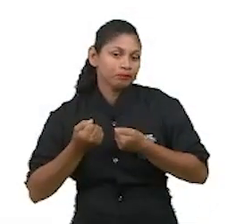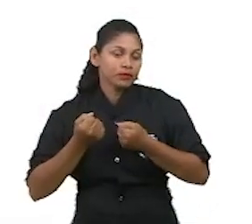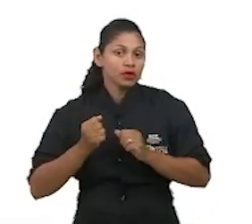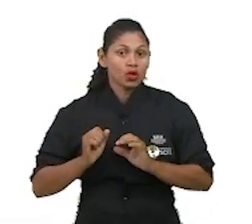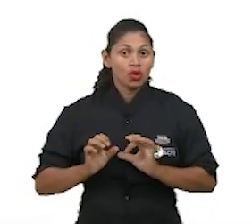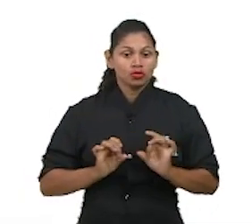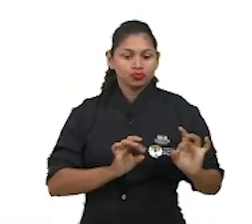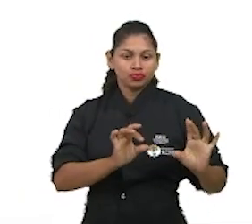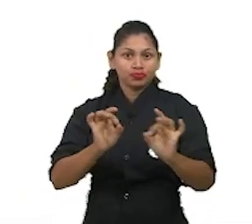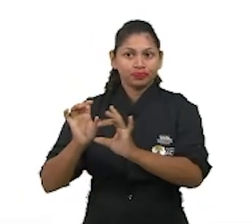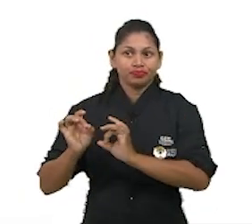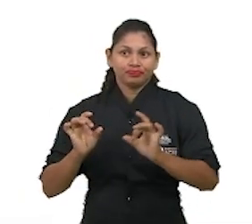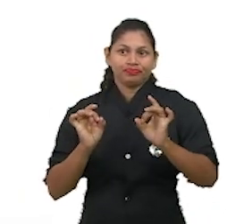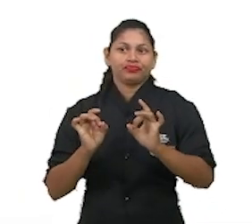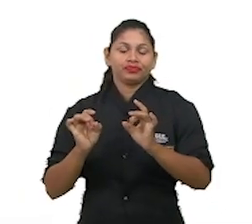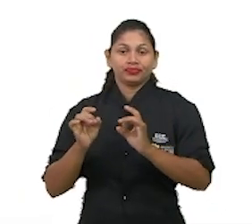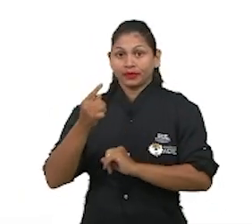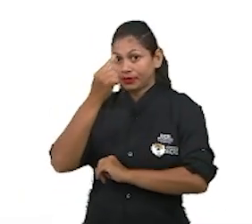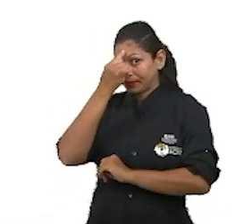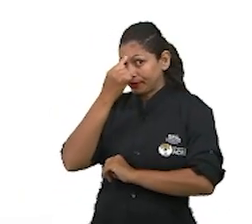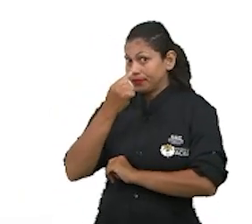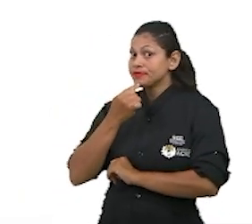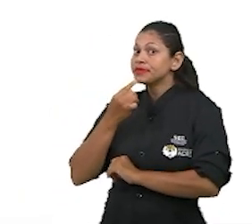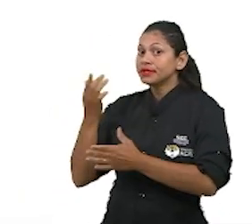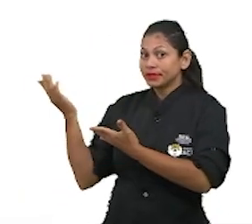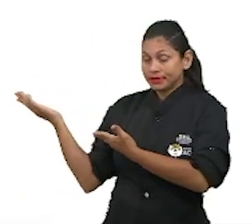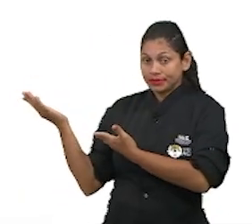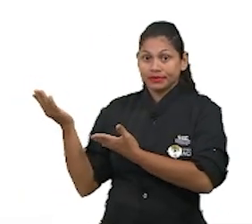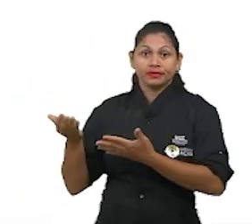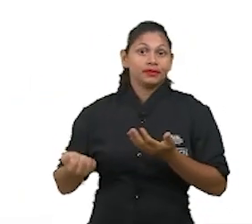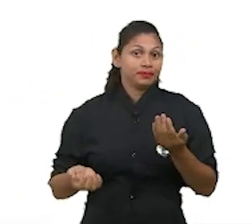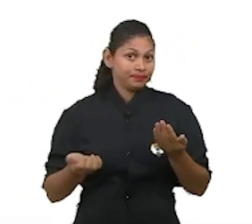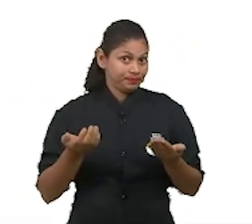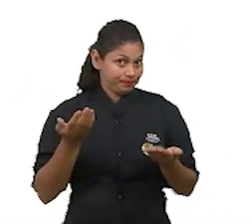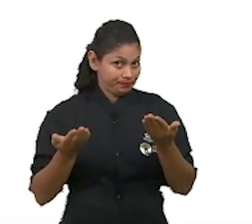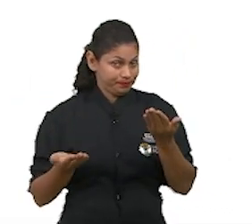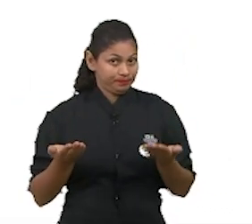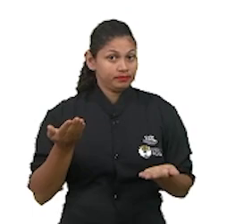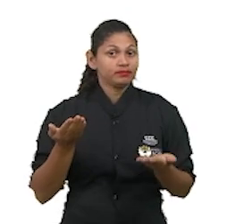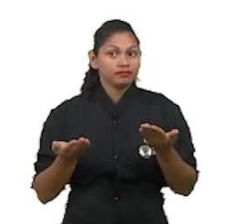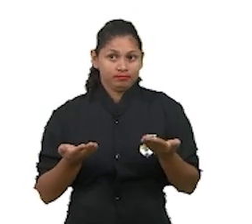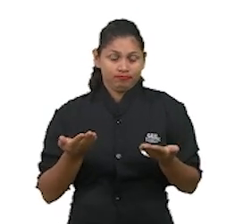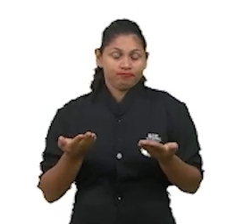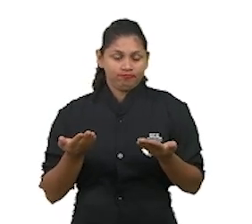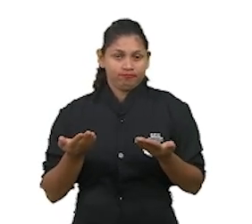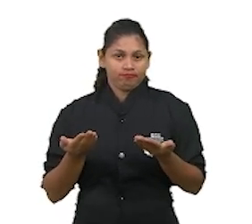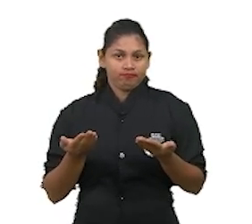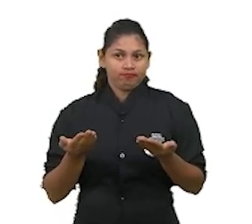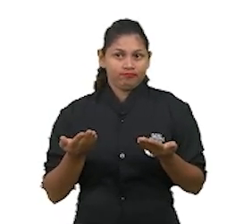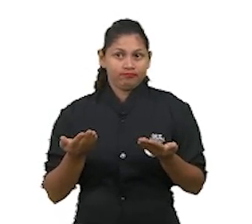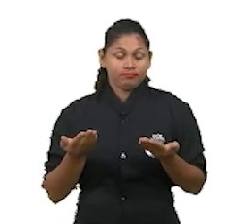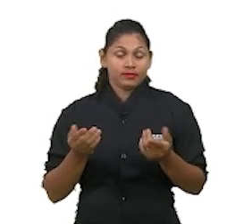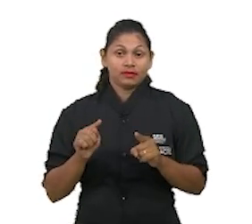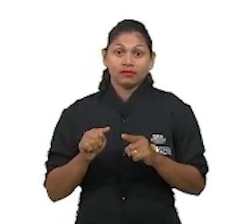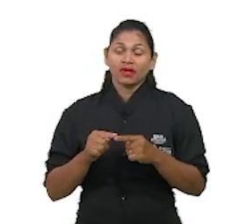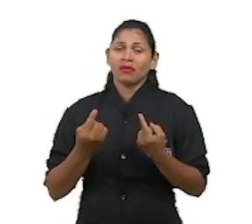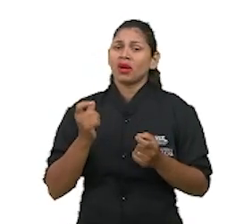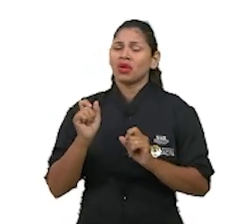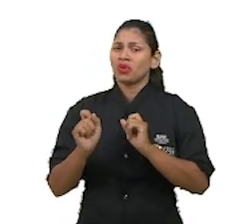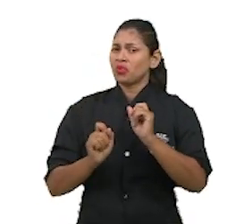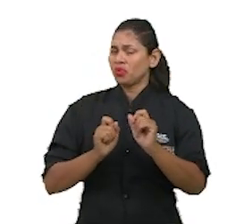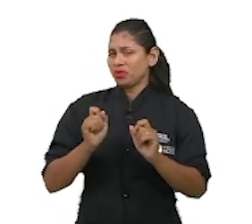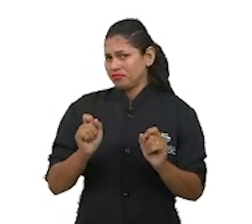só na imagem, a balança comercial, ela é representada através de uma balança, mas que